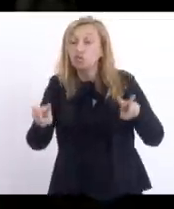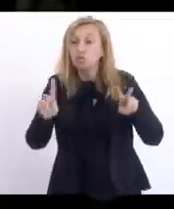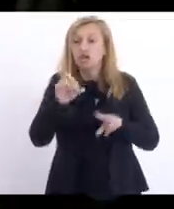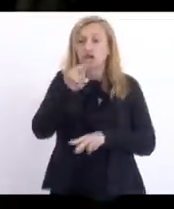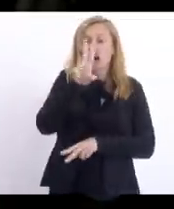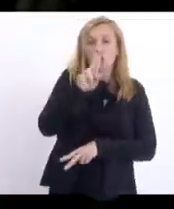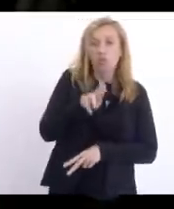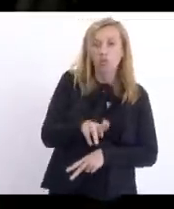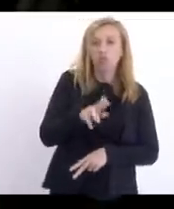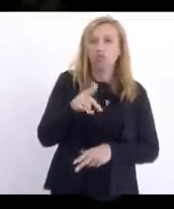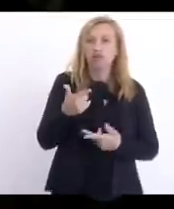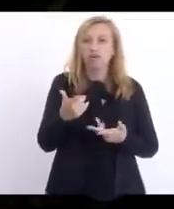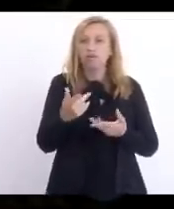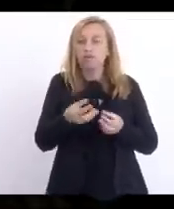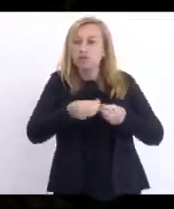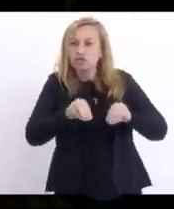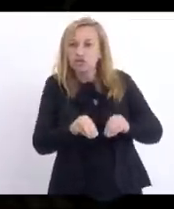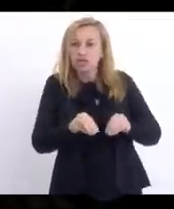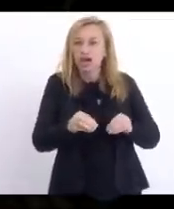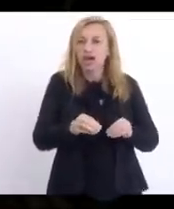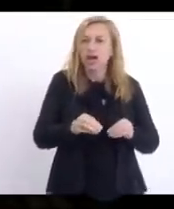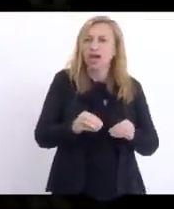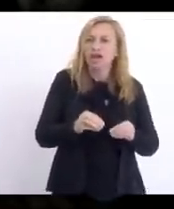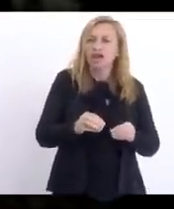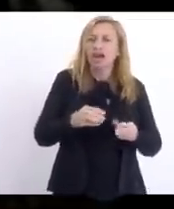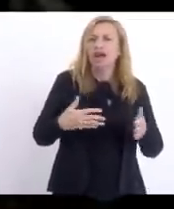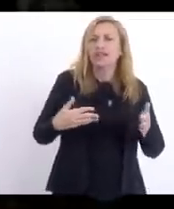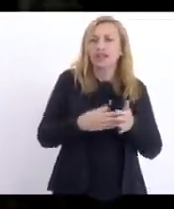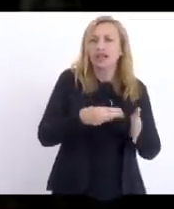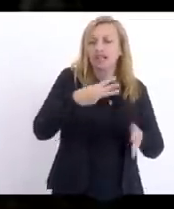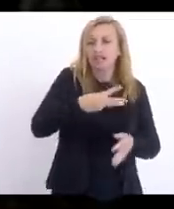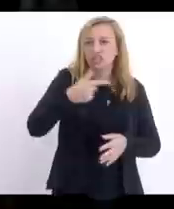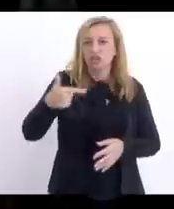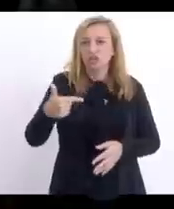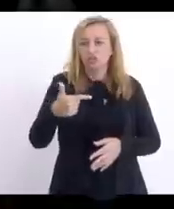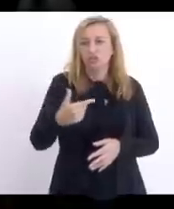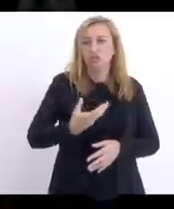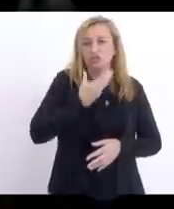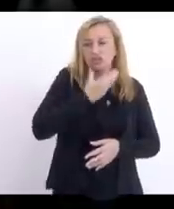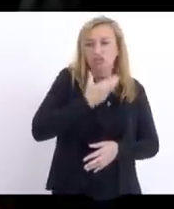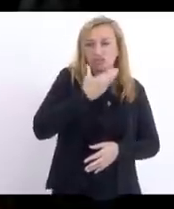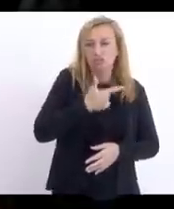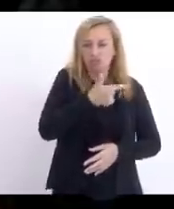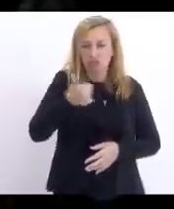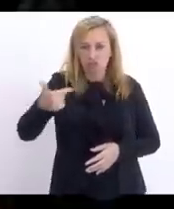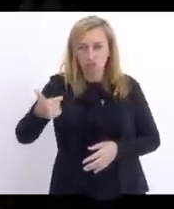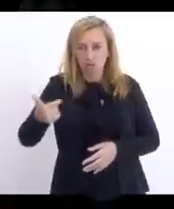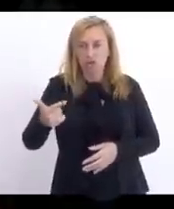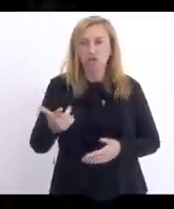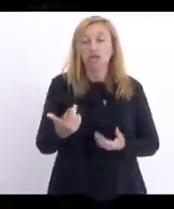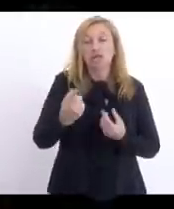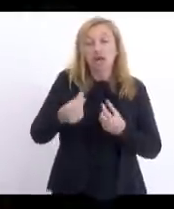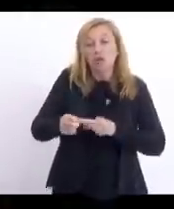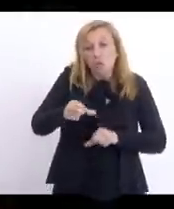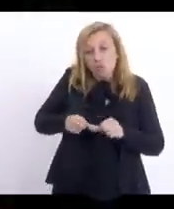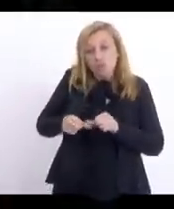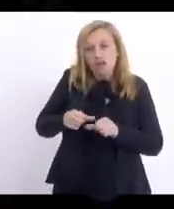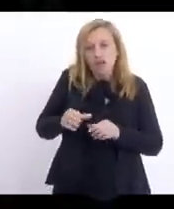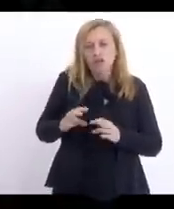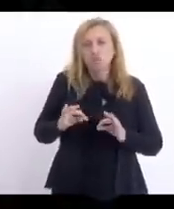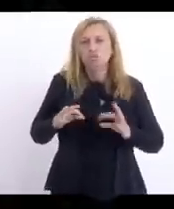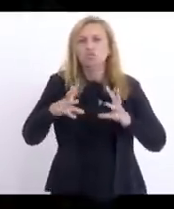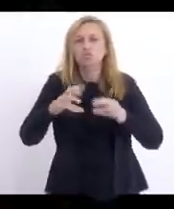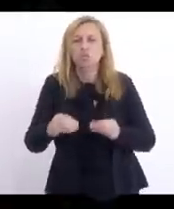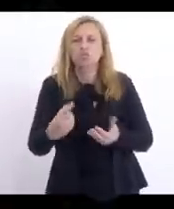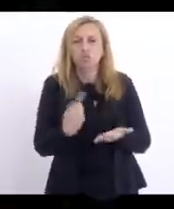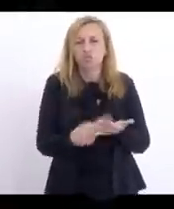fazer o diabo e prorrogar até 31/12/22. Isso contraria o